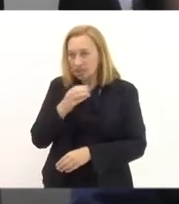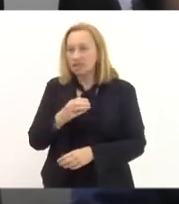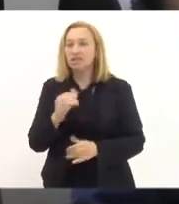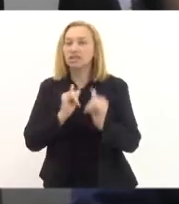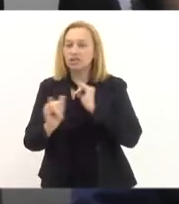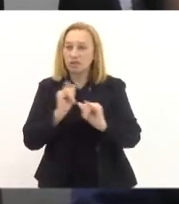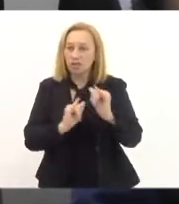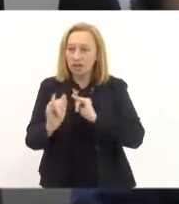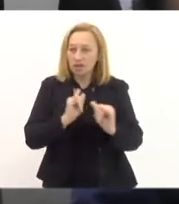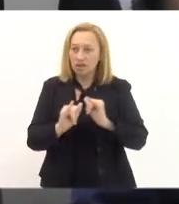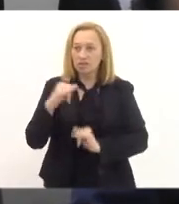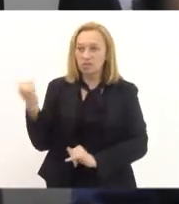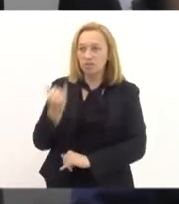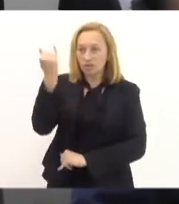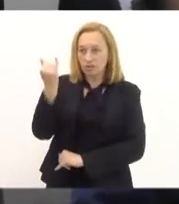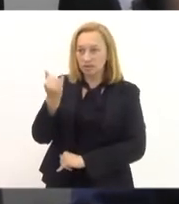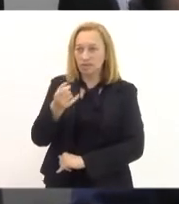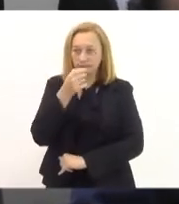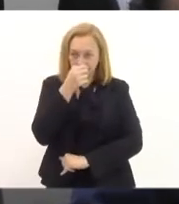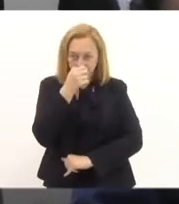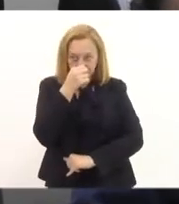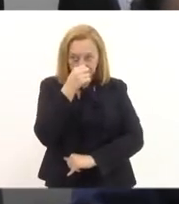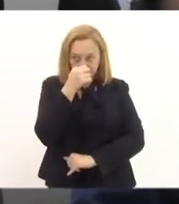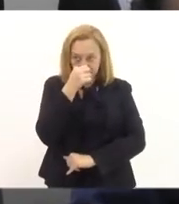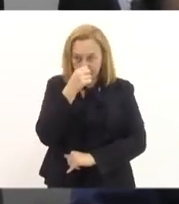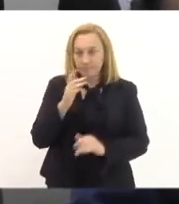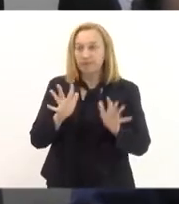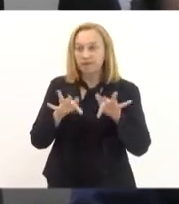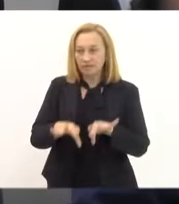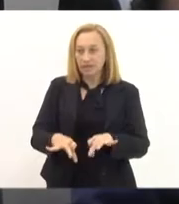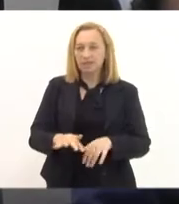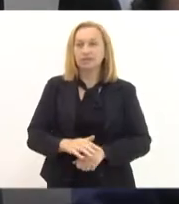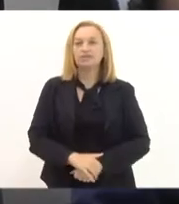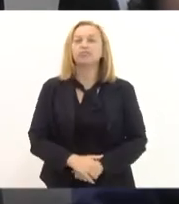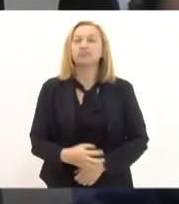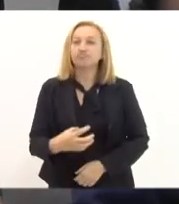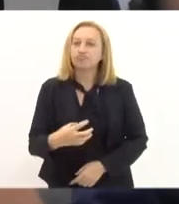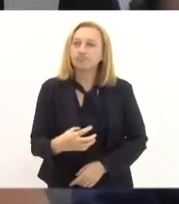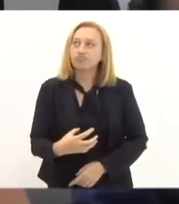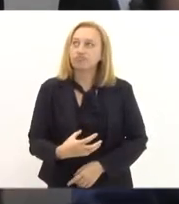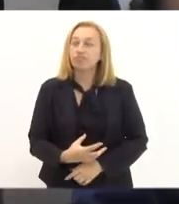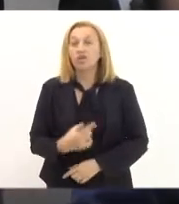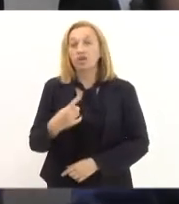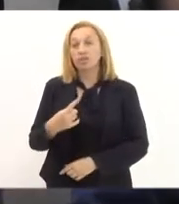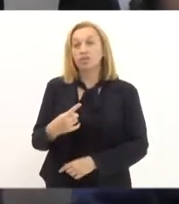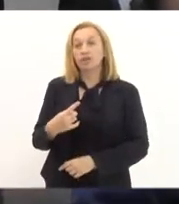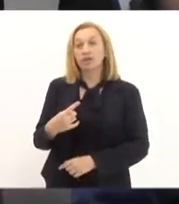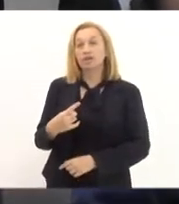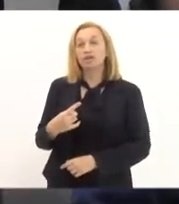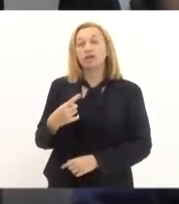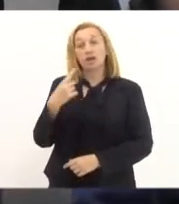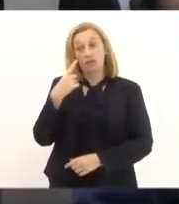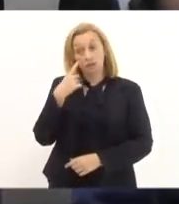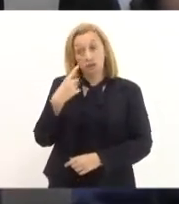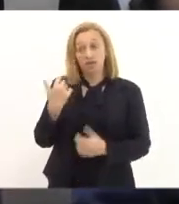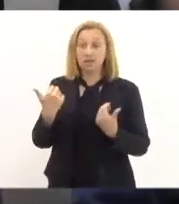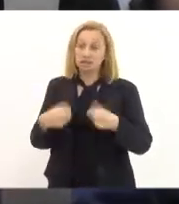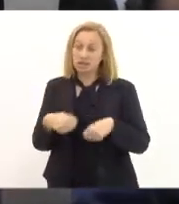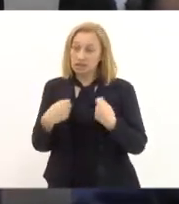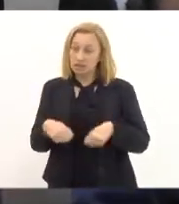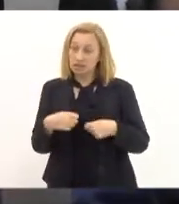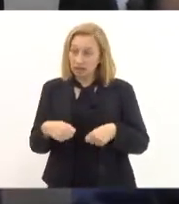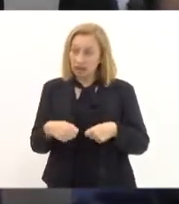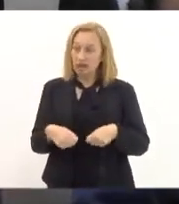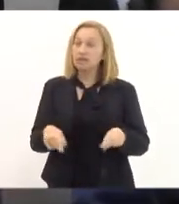das informações que são importantes para concluir sinto falta em algum e ouvimos aqui